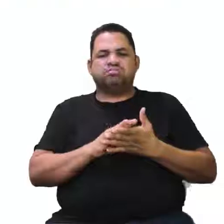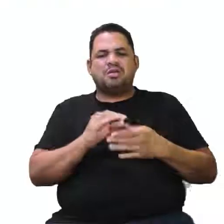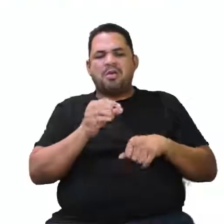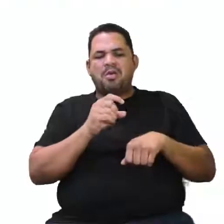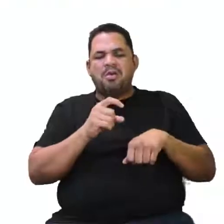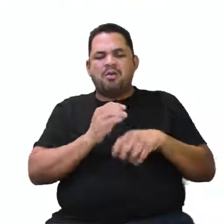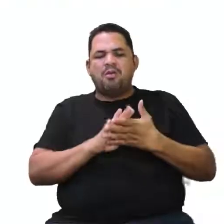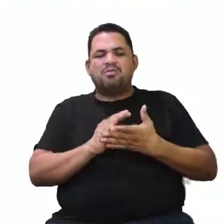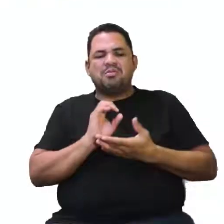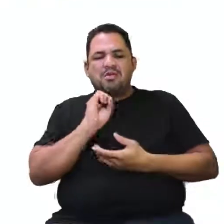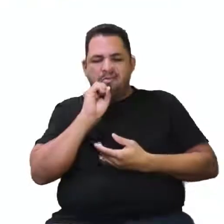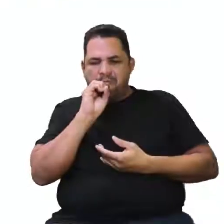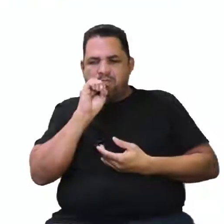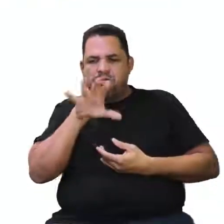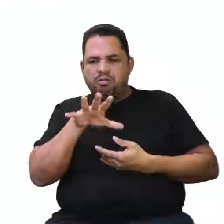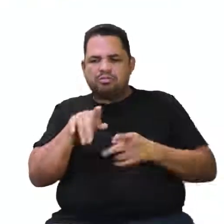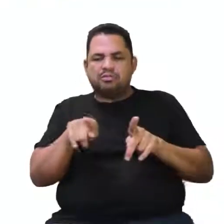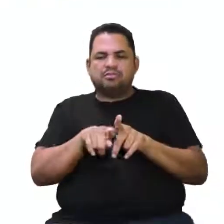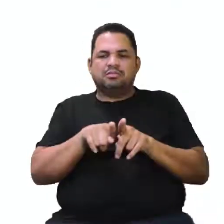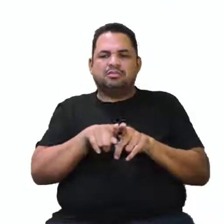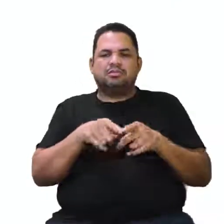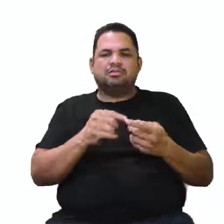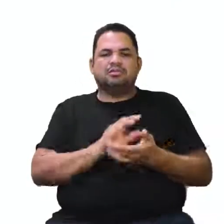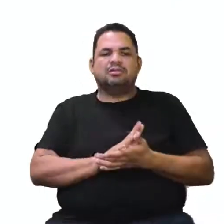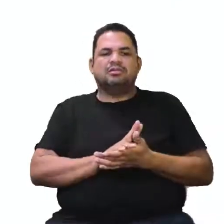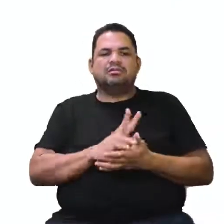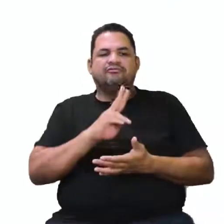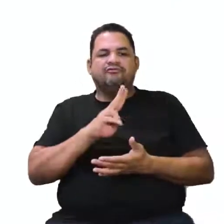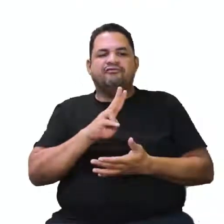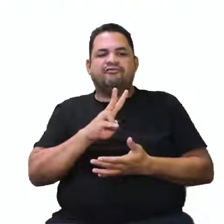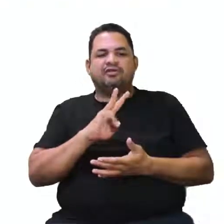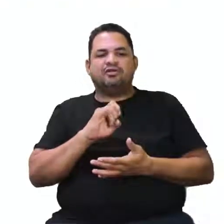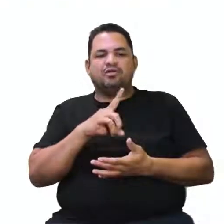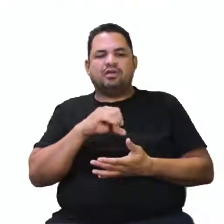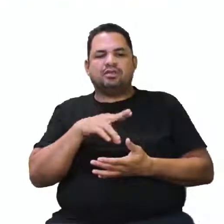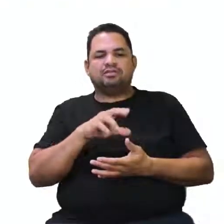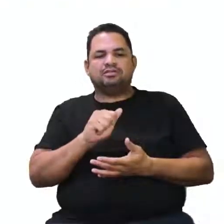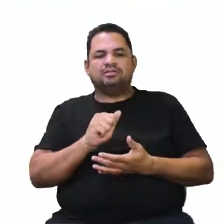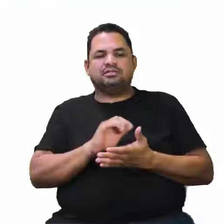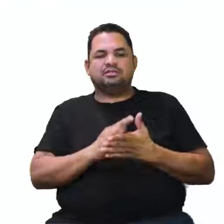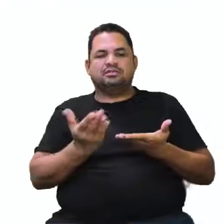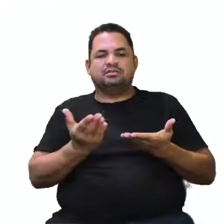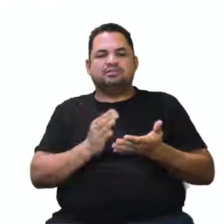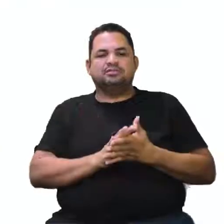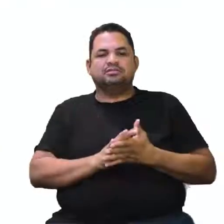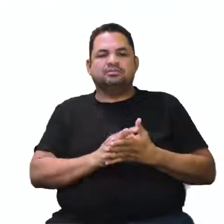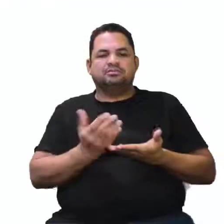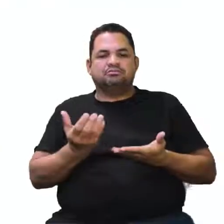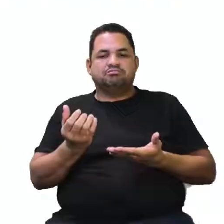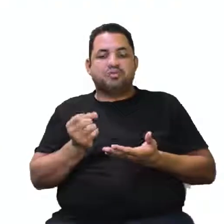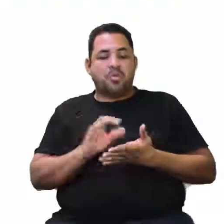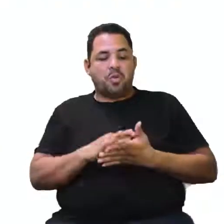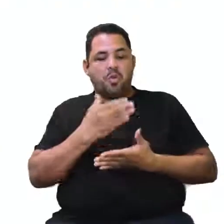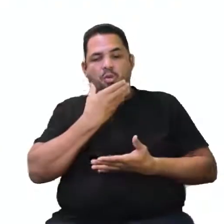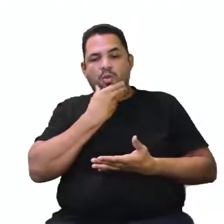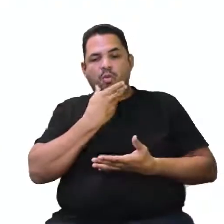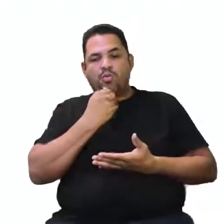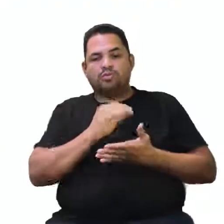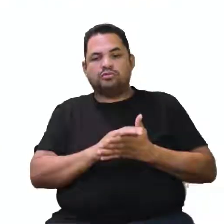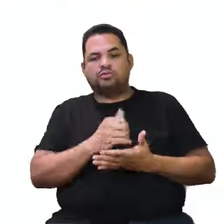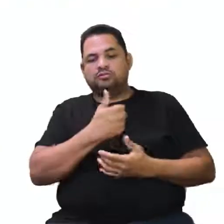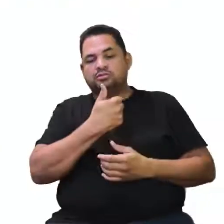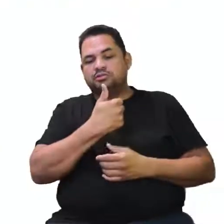mesmo provocando um vômito, né? A vigorexia aqui, ela é mais presente nos rapazes, né? Entre